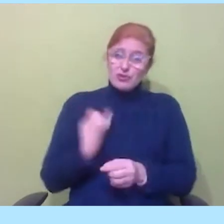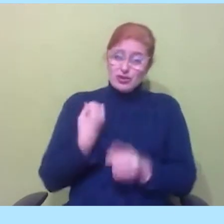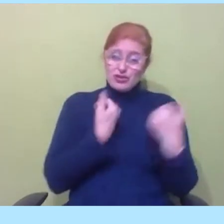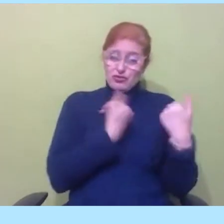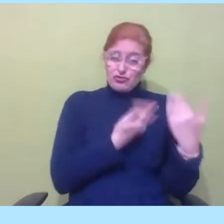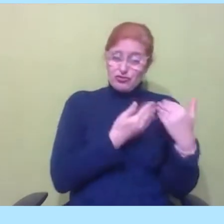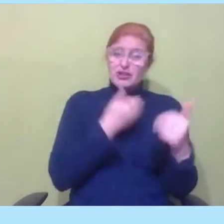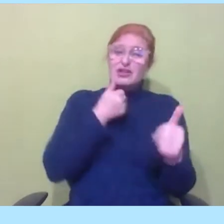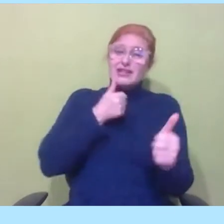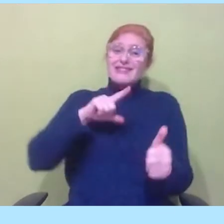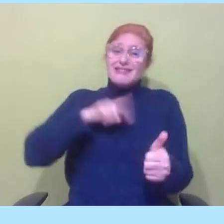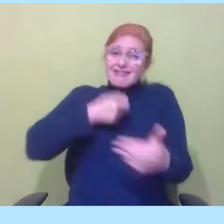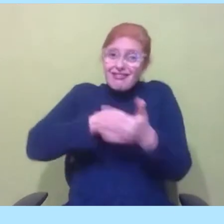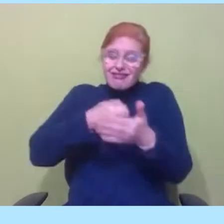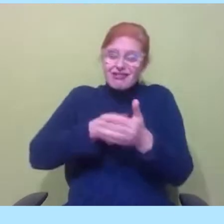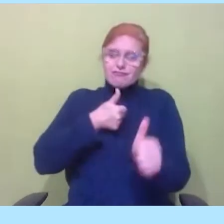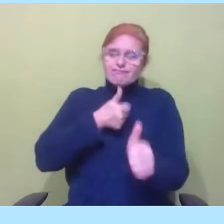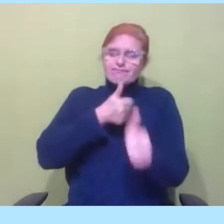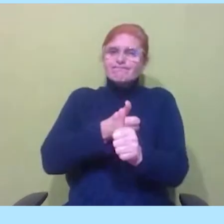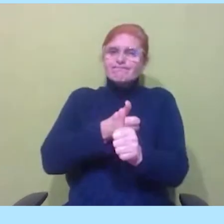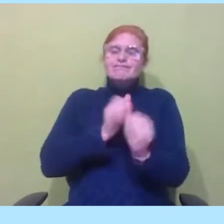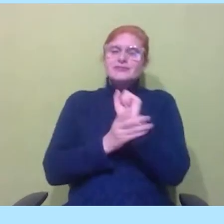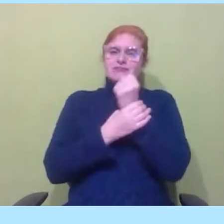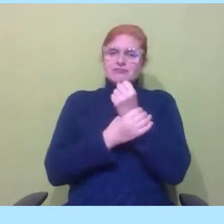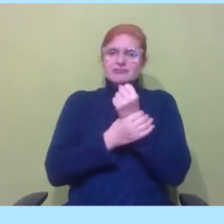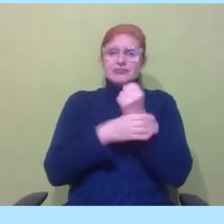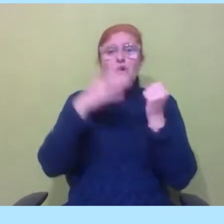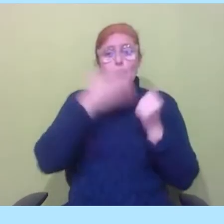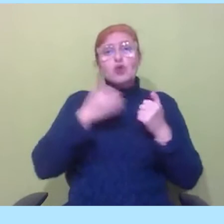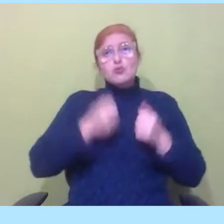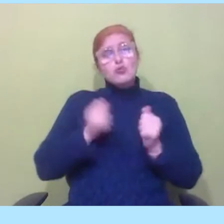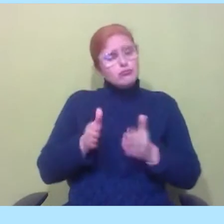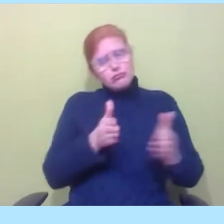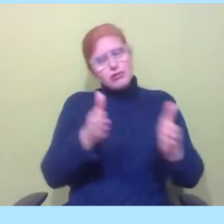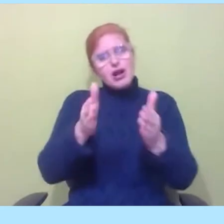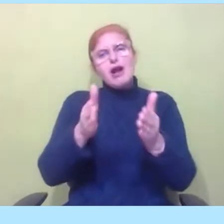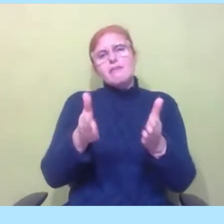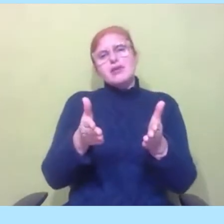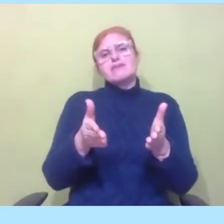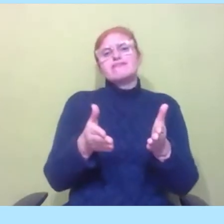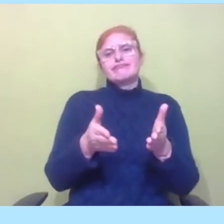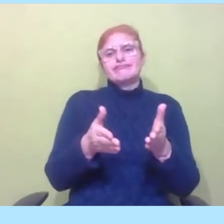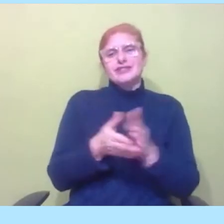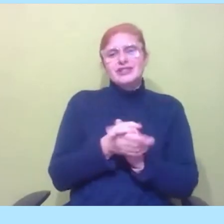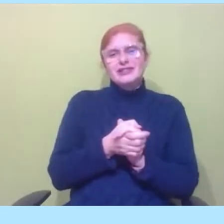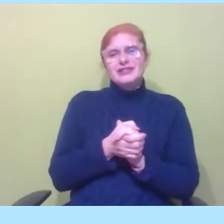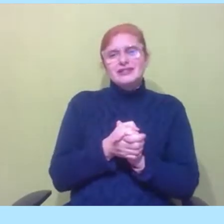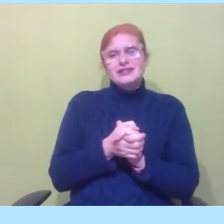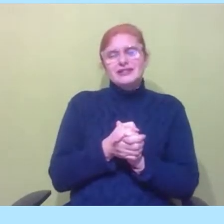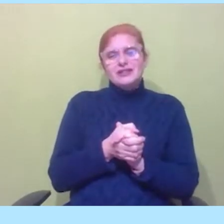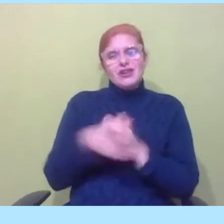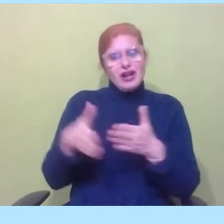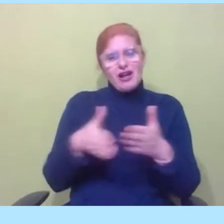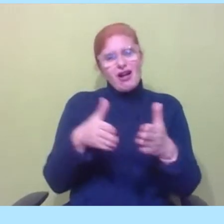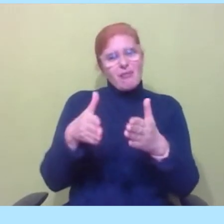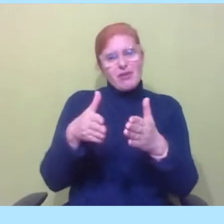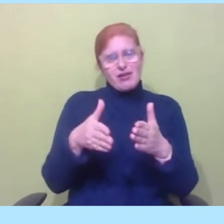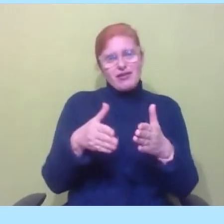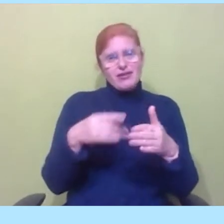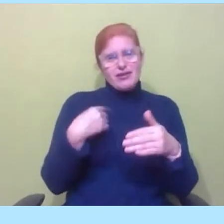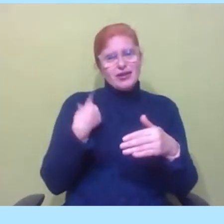segurança. Talvez seja um caminho, né? São caminhos, Sim, a gente não tem total. uma fórmula, né? São caminhos que a gente